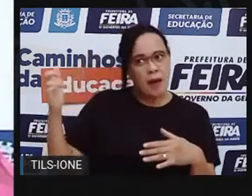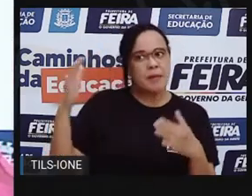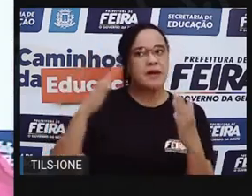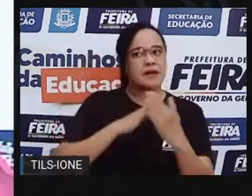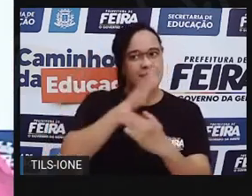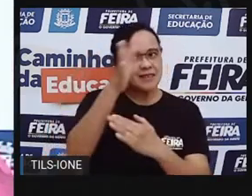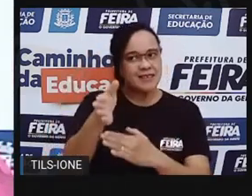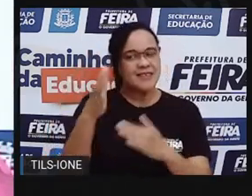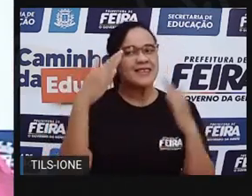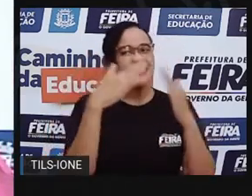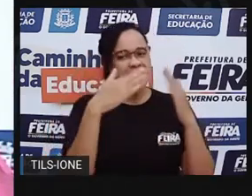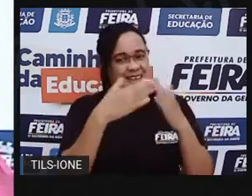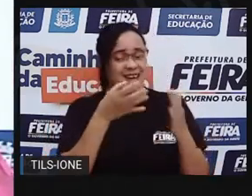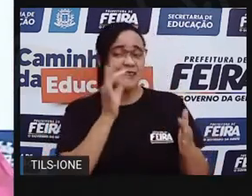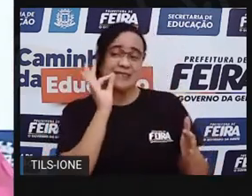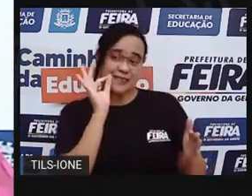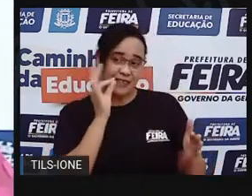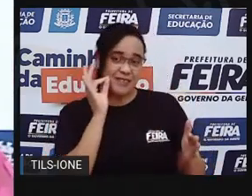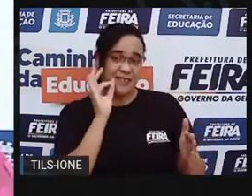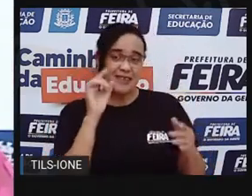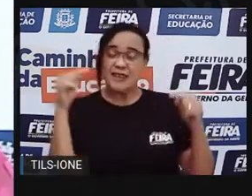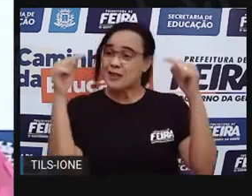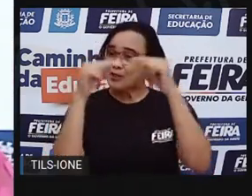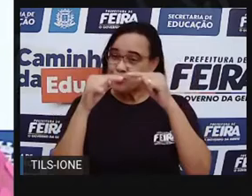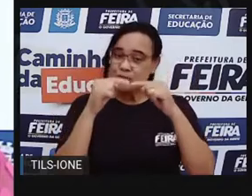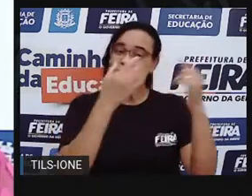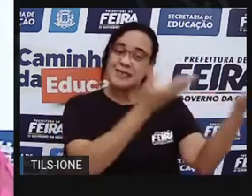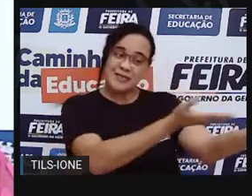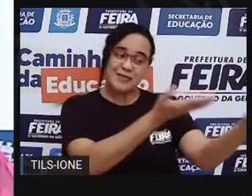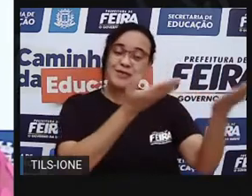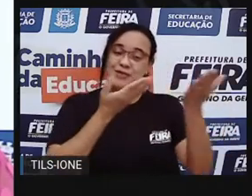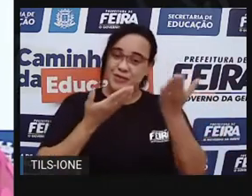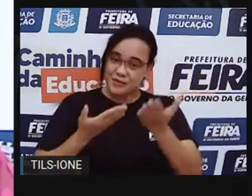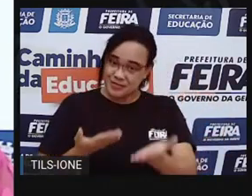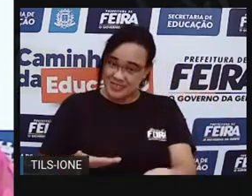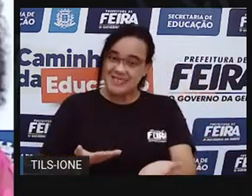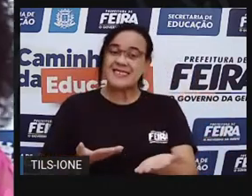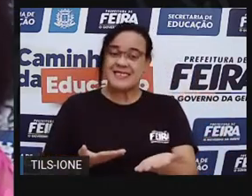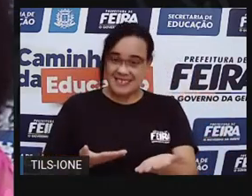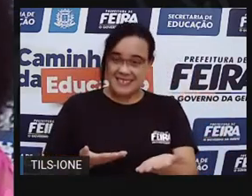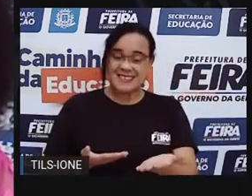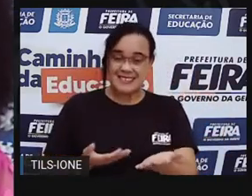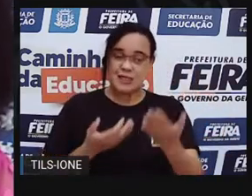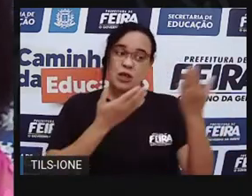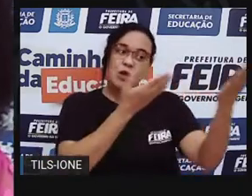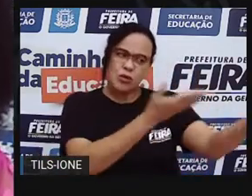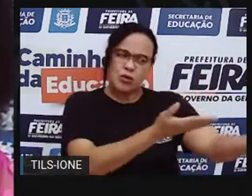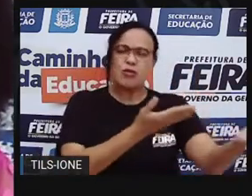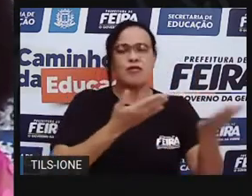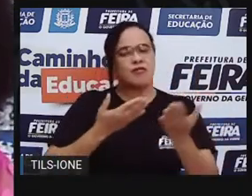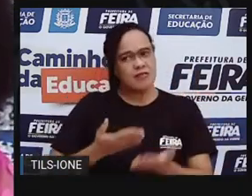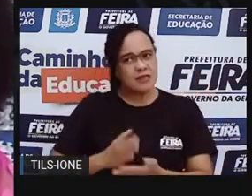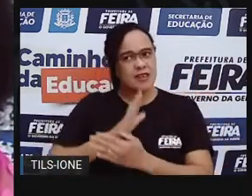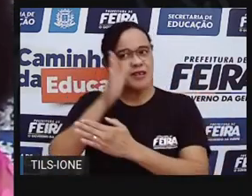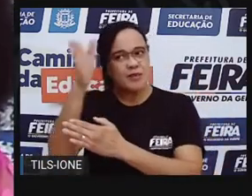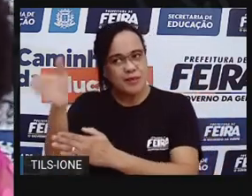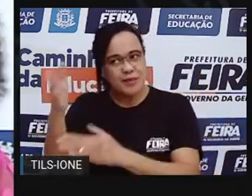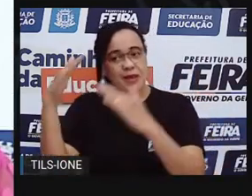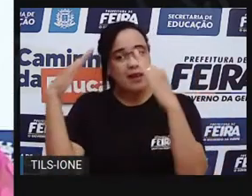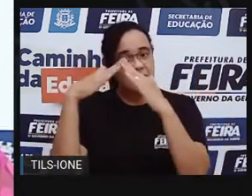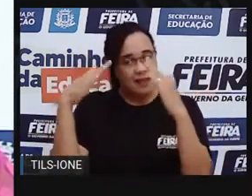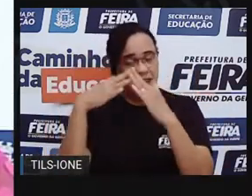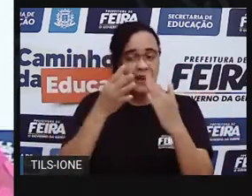convite isso. Isso é um convite. É, eu estou te convidando para tomar um café na minha